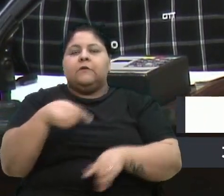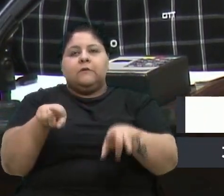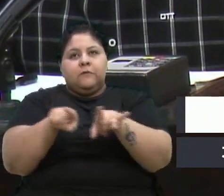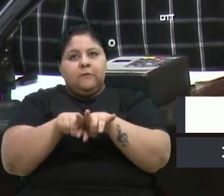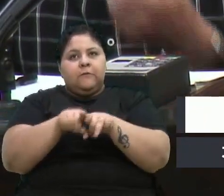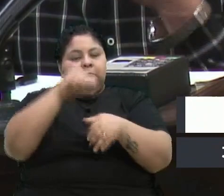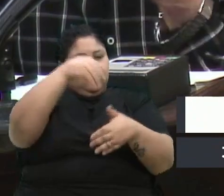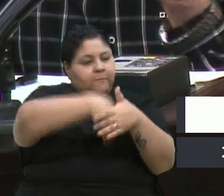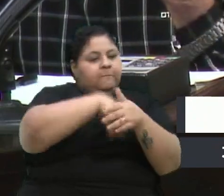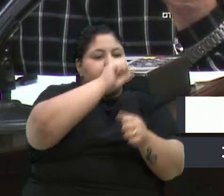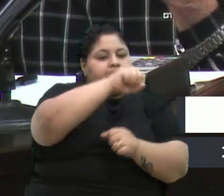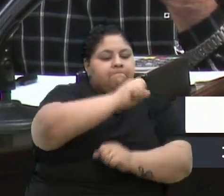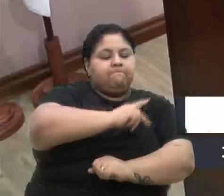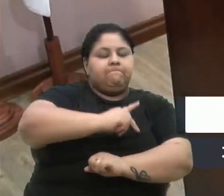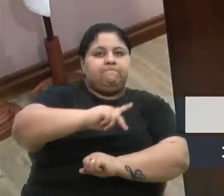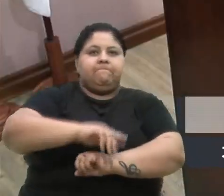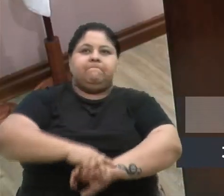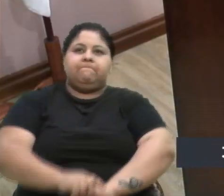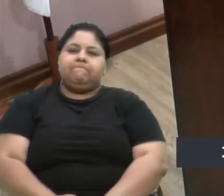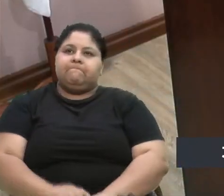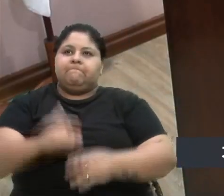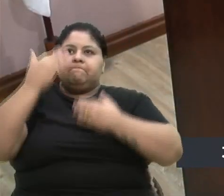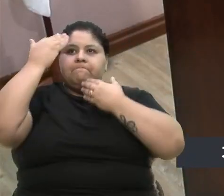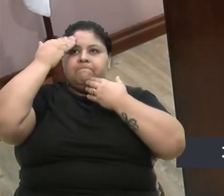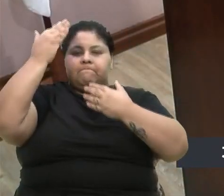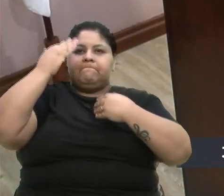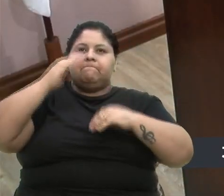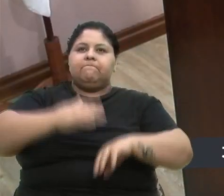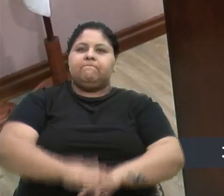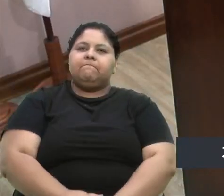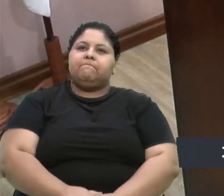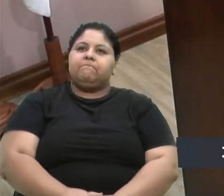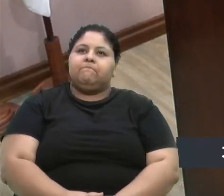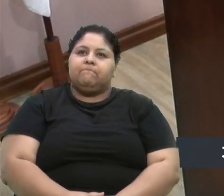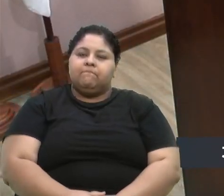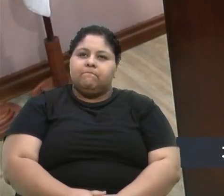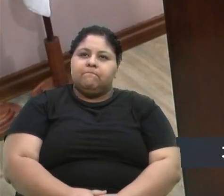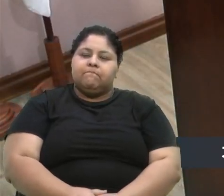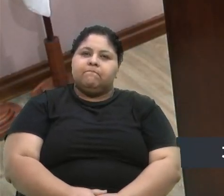favorável, senhor presidente. Obrigado. Solicito